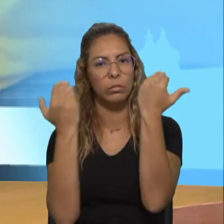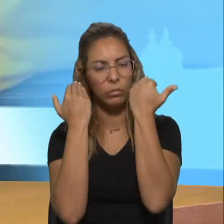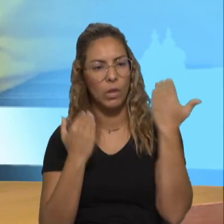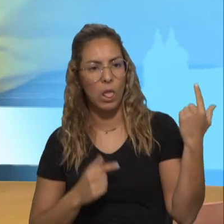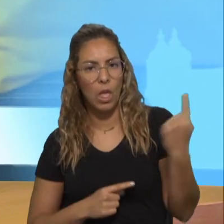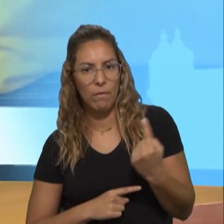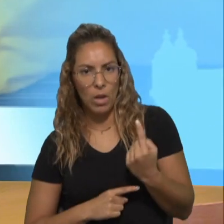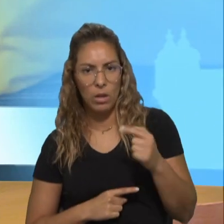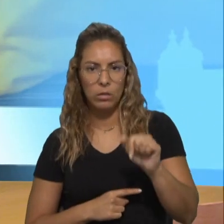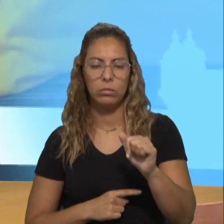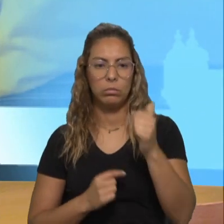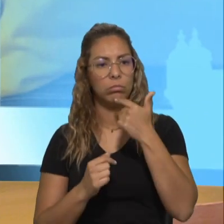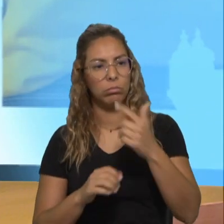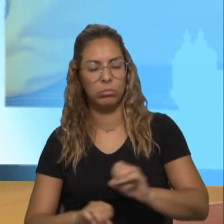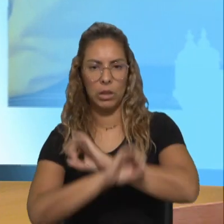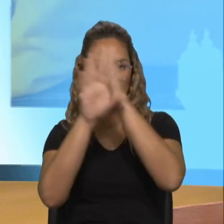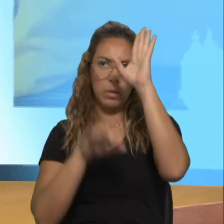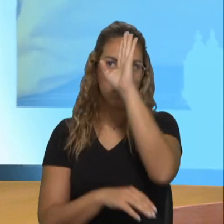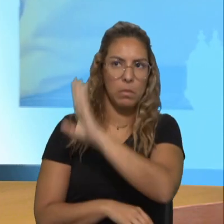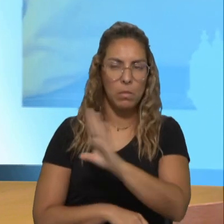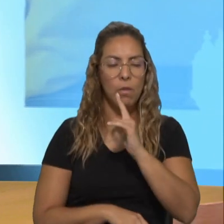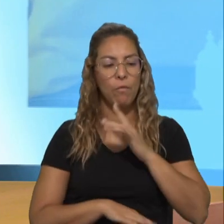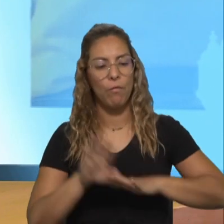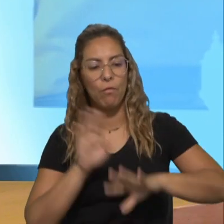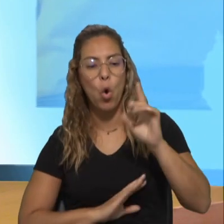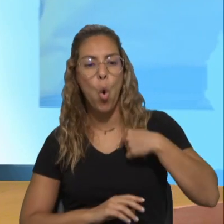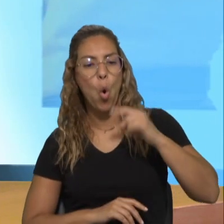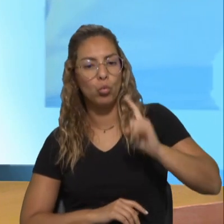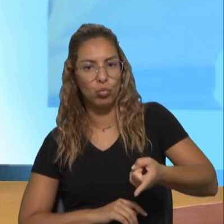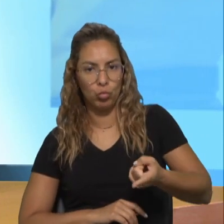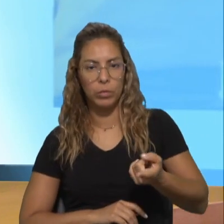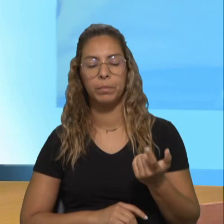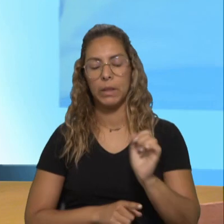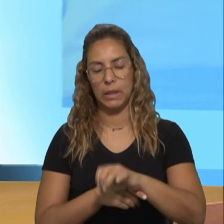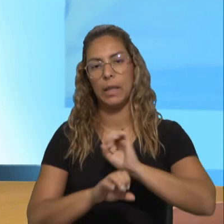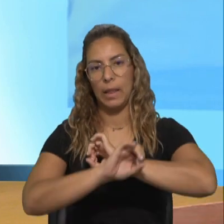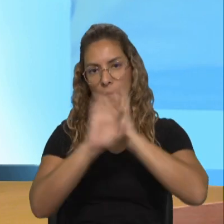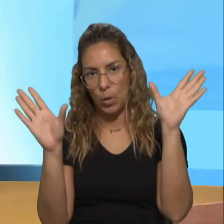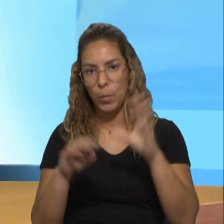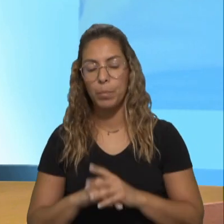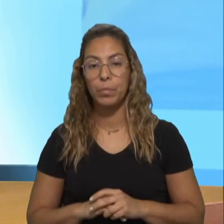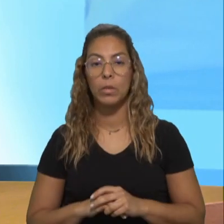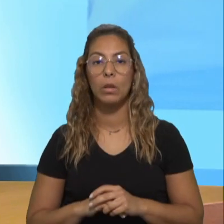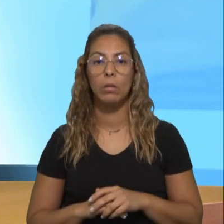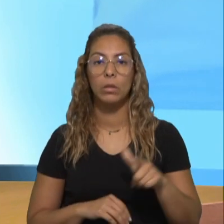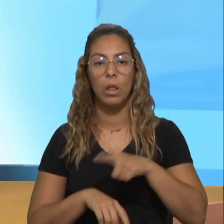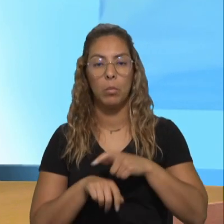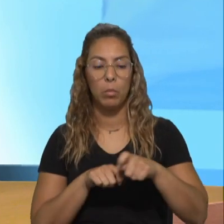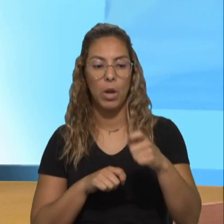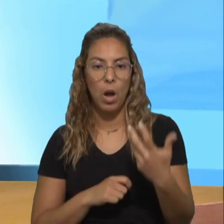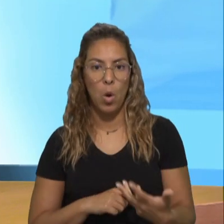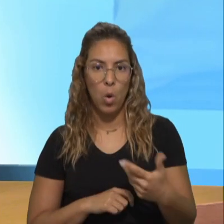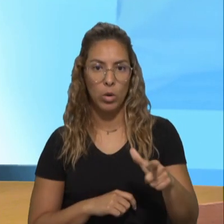de alguma forma, estarem esclarecidos e saberem aquilo que vão fazer? Sim, eu acho que sim, especialmente nesta altura em que temos